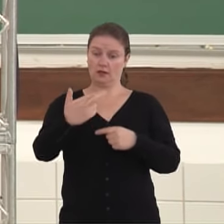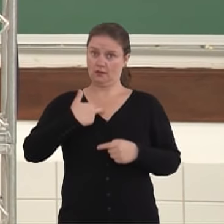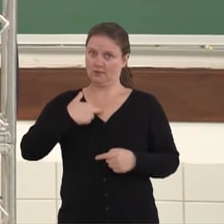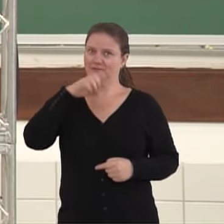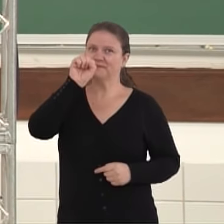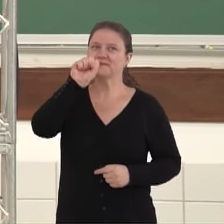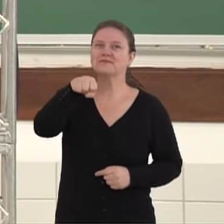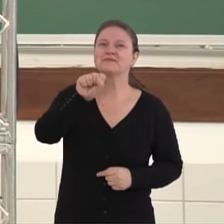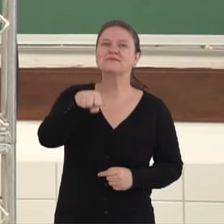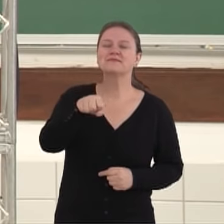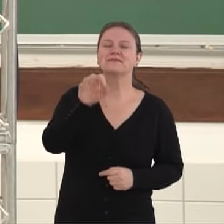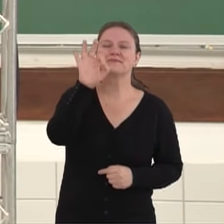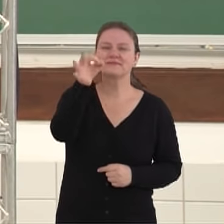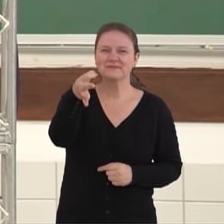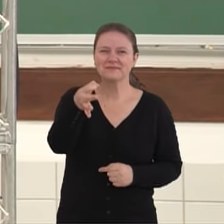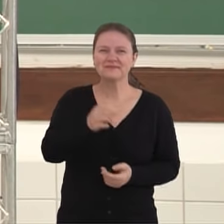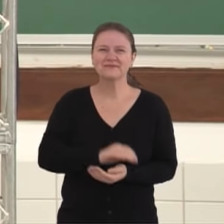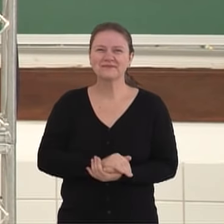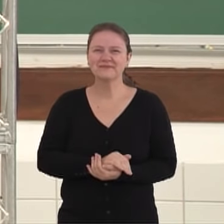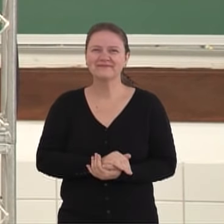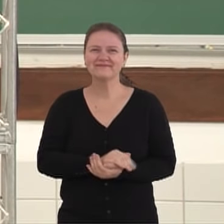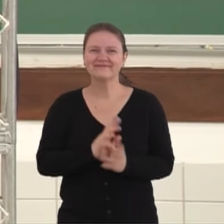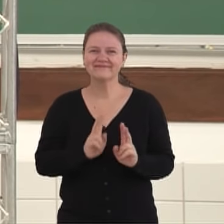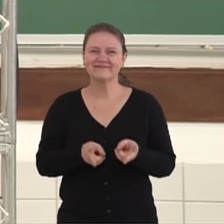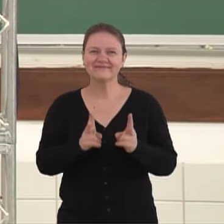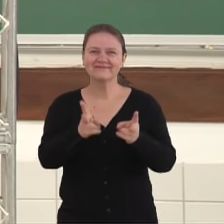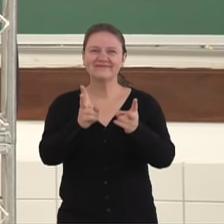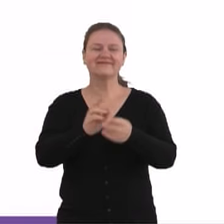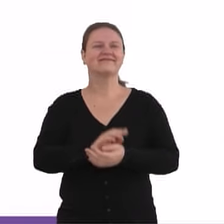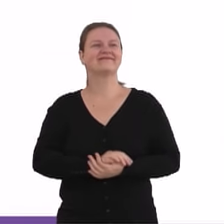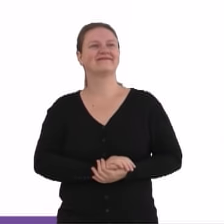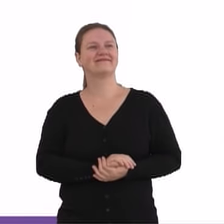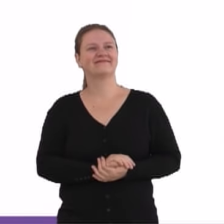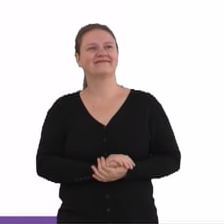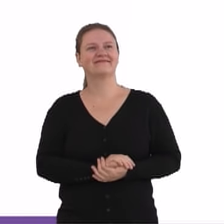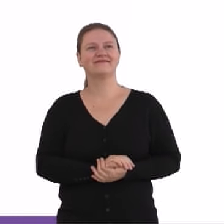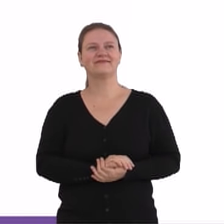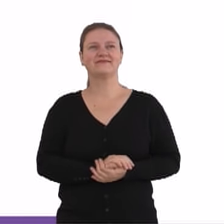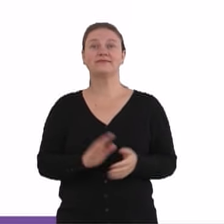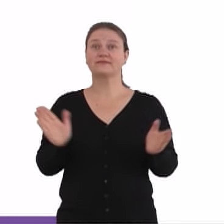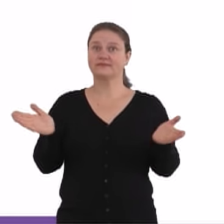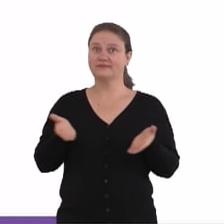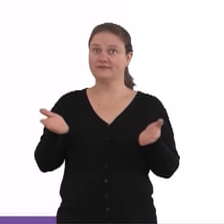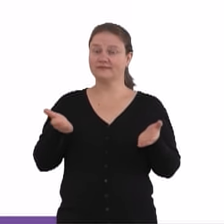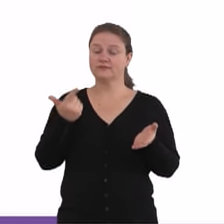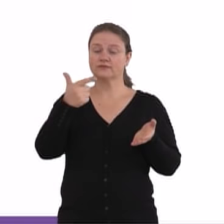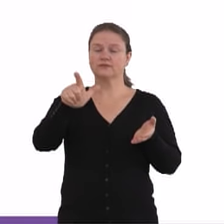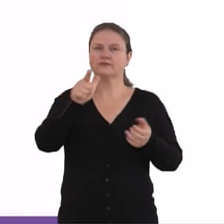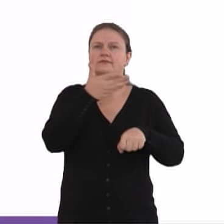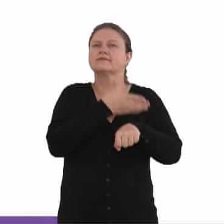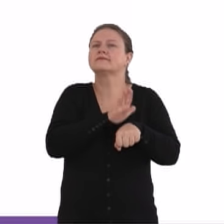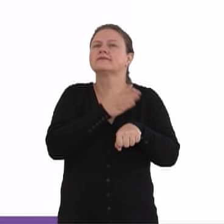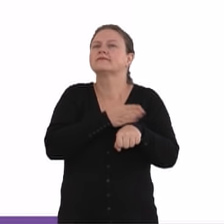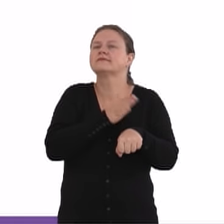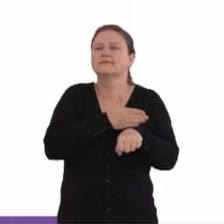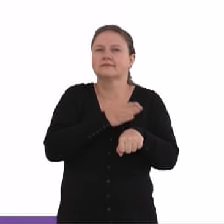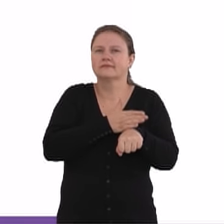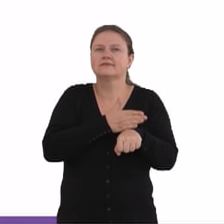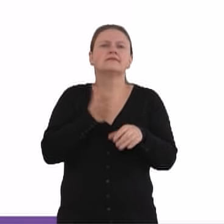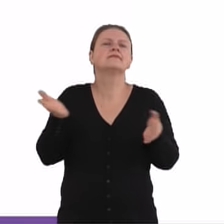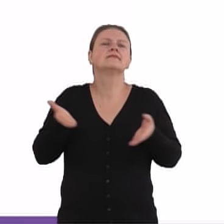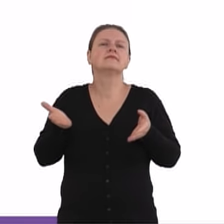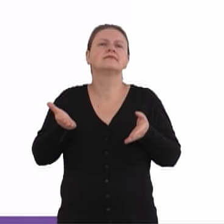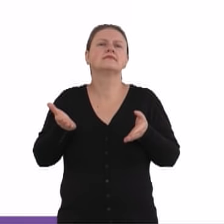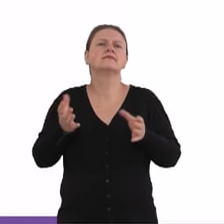sim, certo? Vamos continuar? Então, outro exercício aqui para vocês, um desafio.